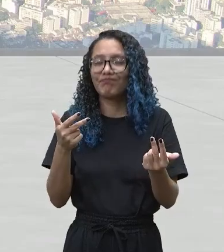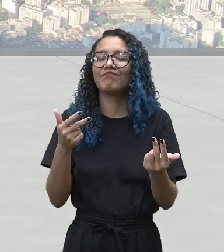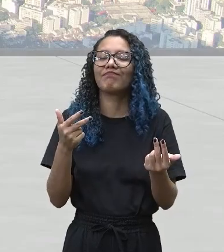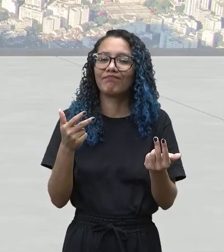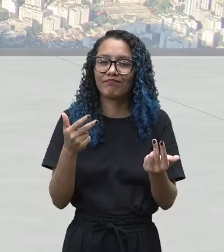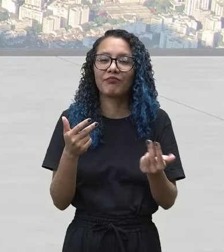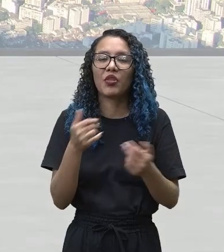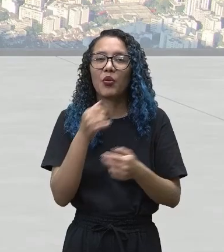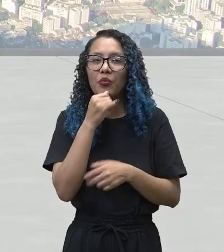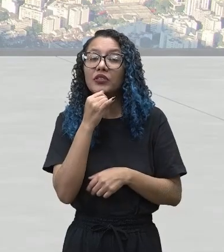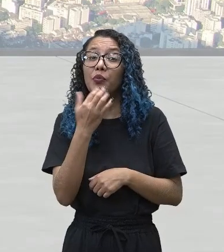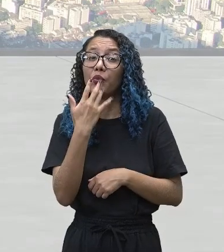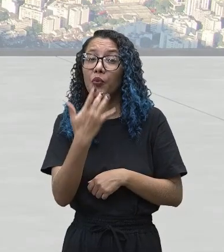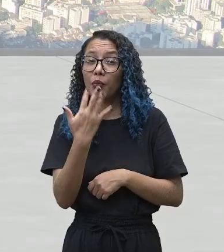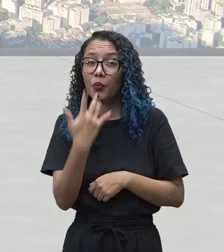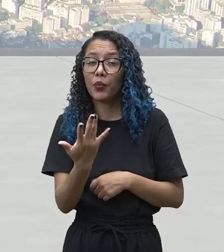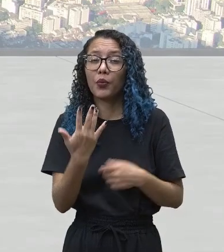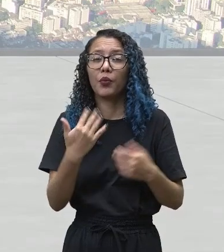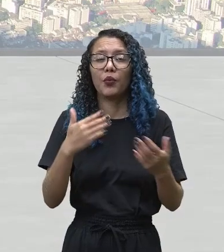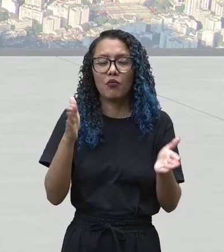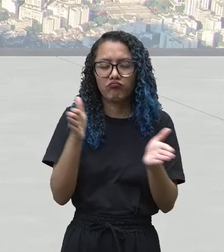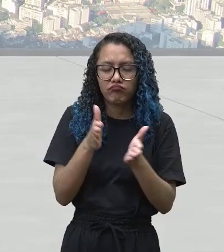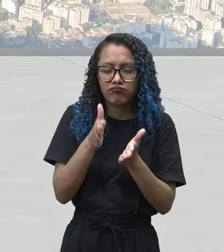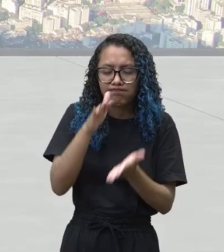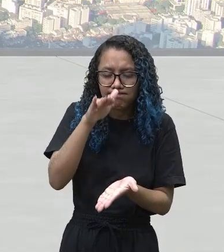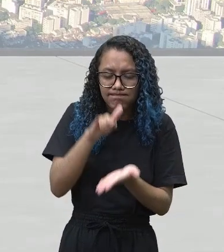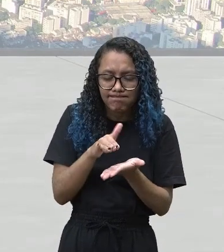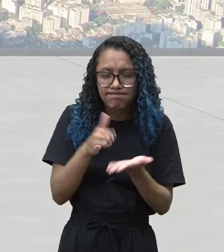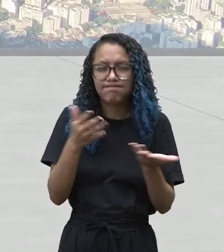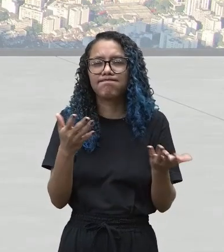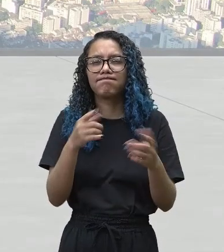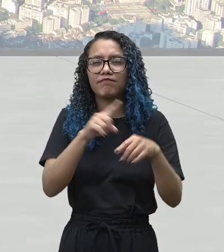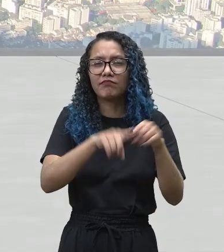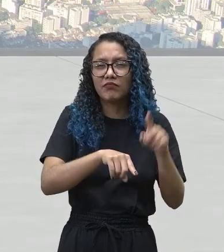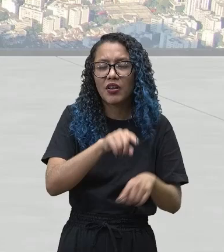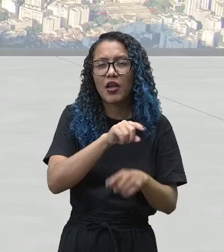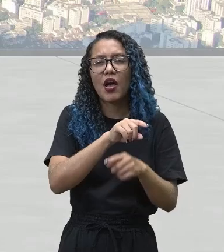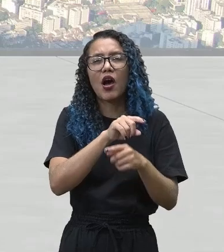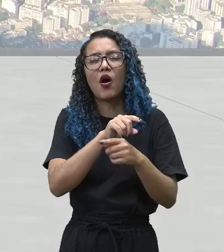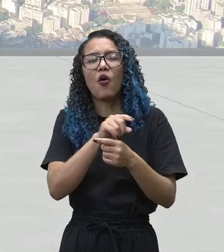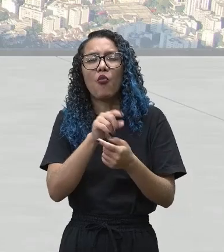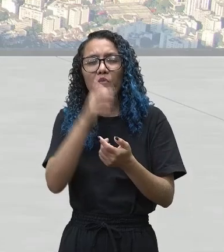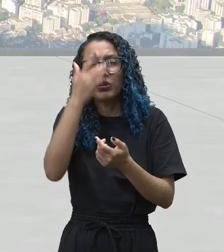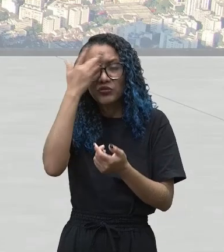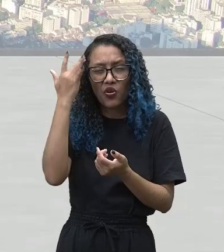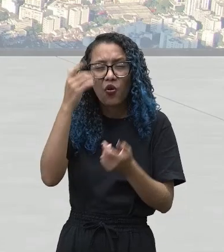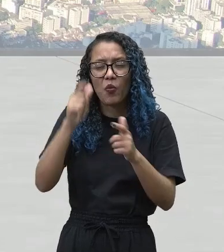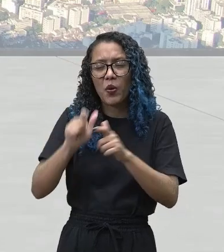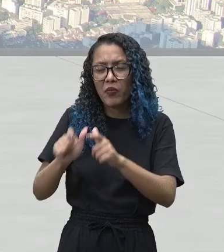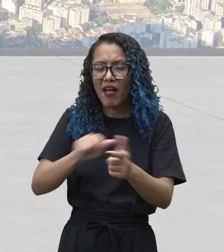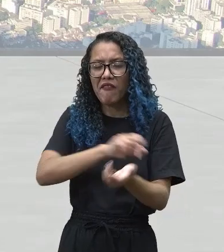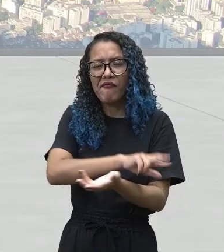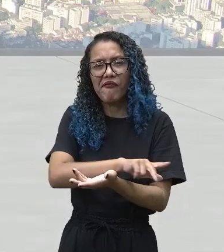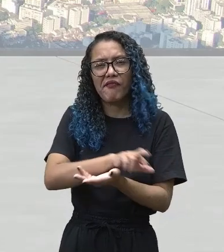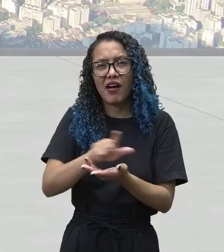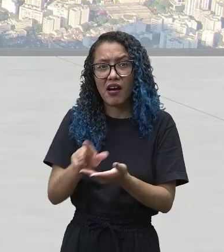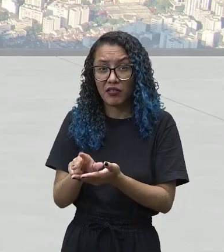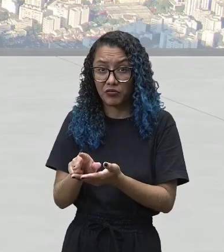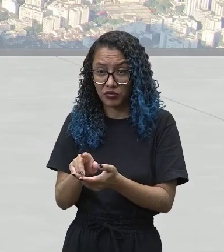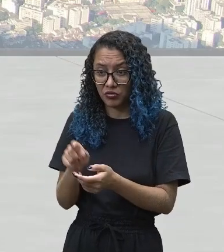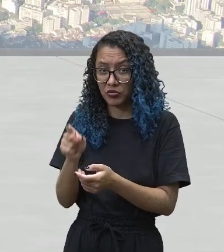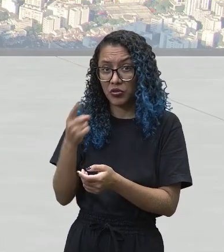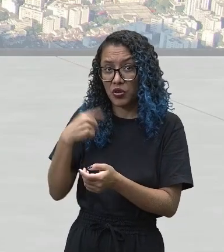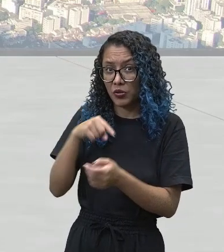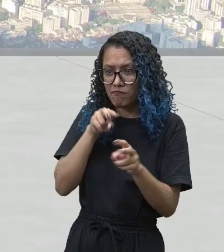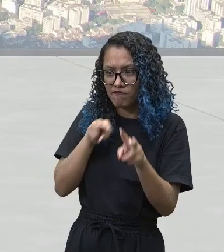descrever cores, tamanhos, objetos, lugares, tudo aquilo que nós estamos vendo,